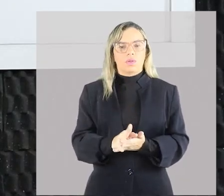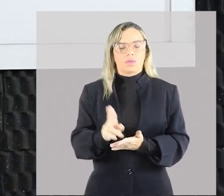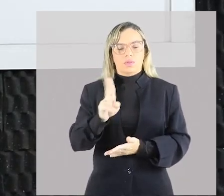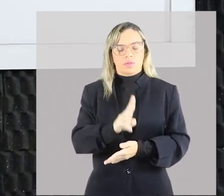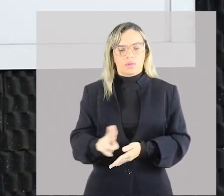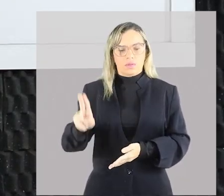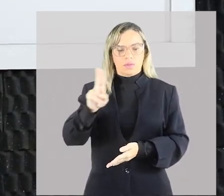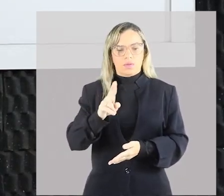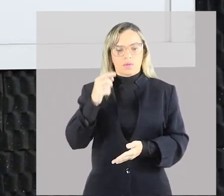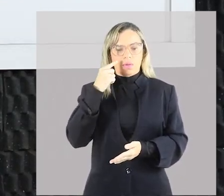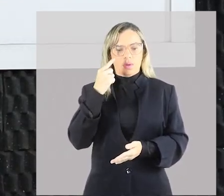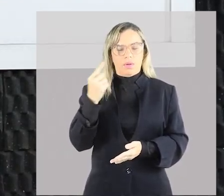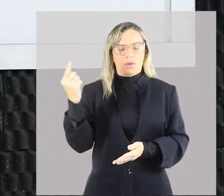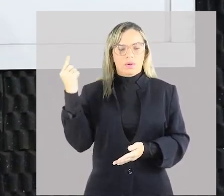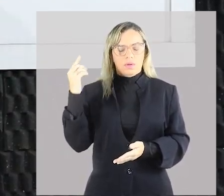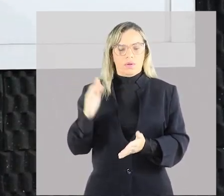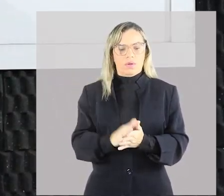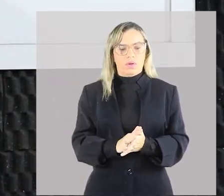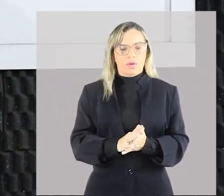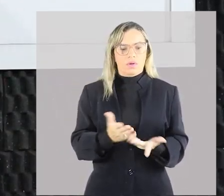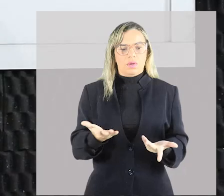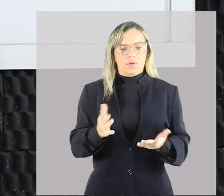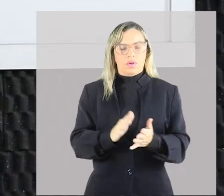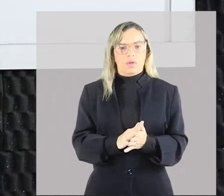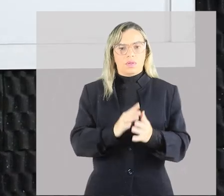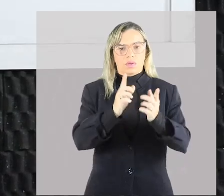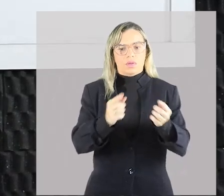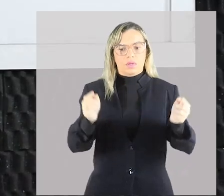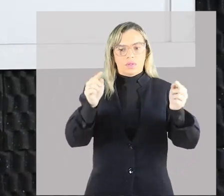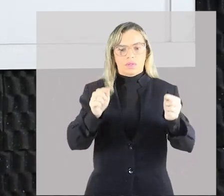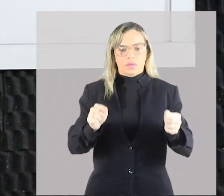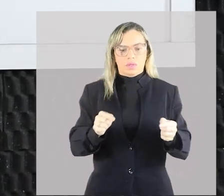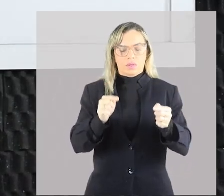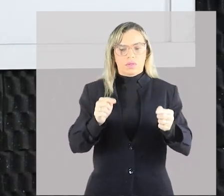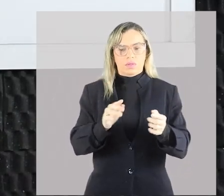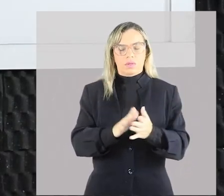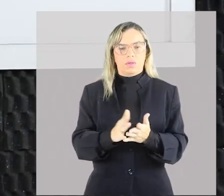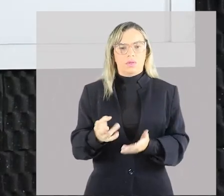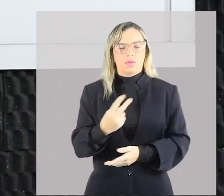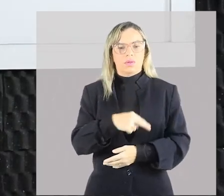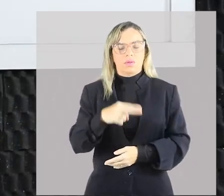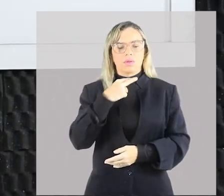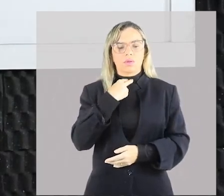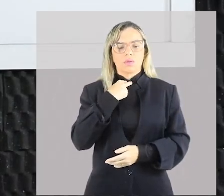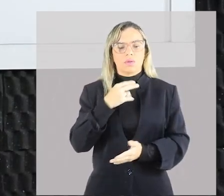elemento, certo? 0, 2 não está entre chaves. Então, eu não poderia usar